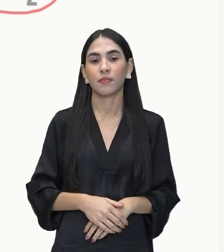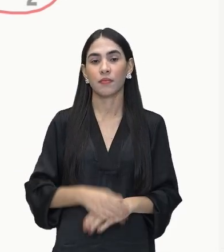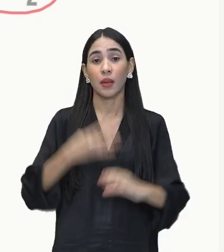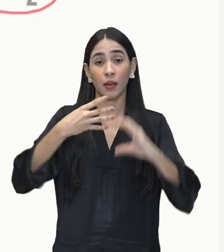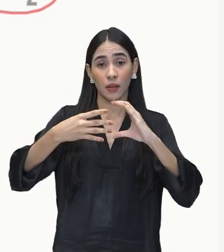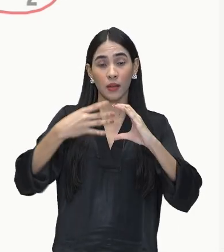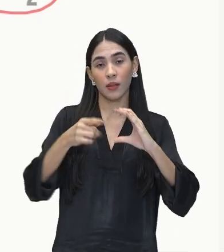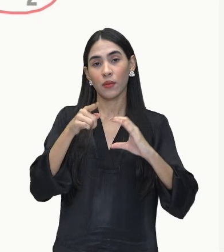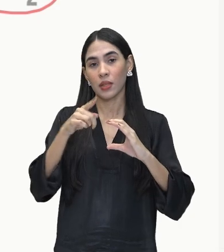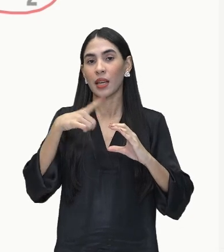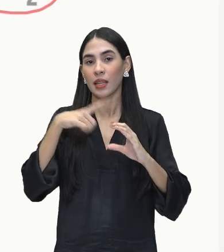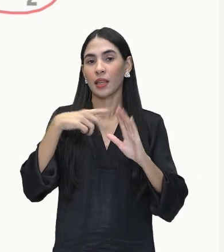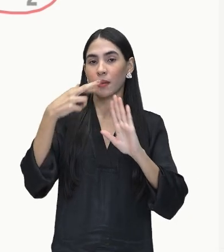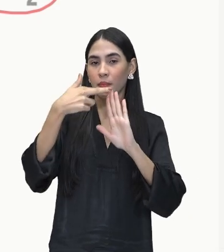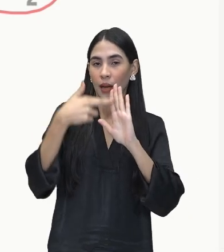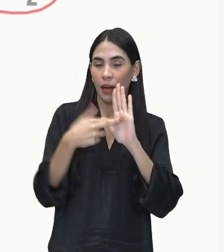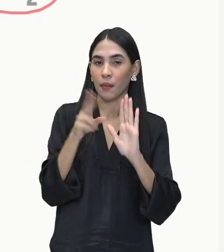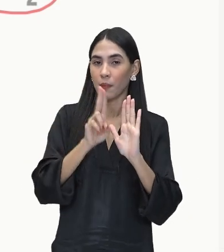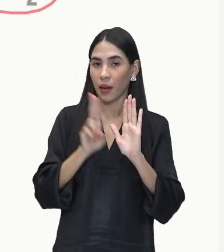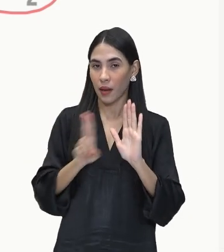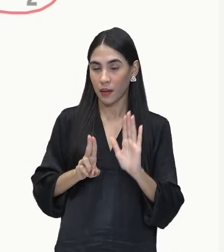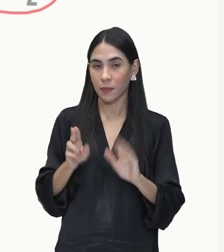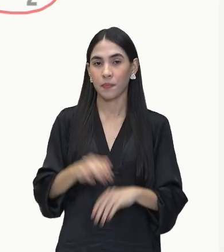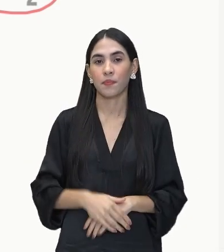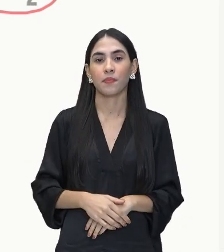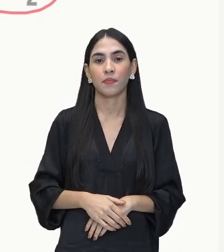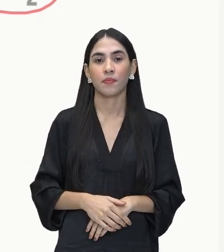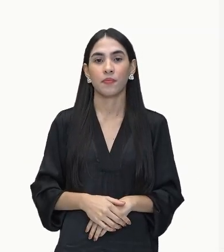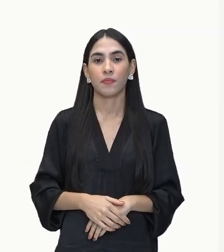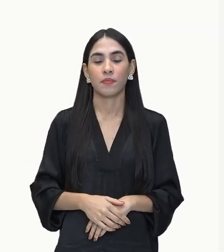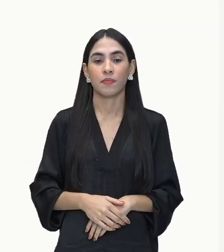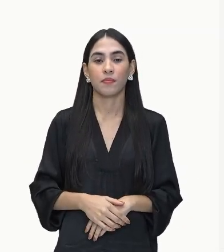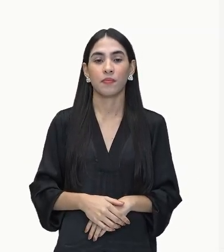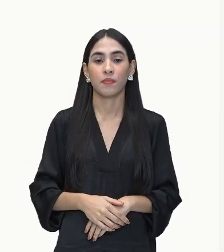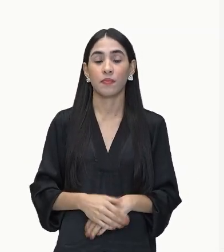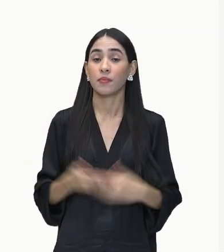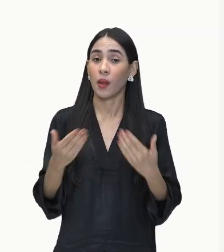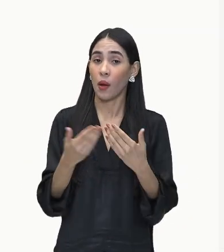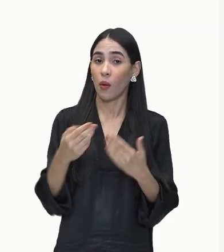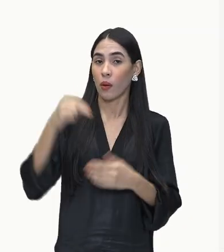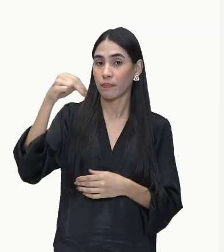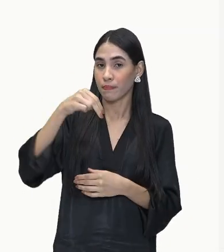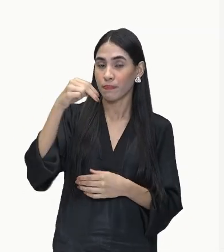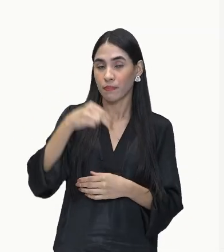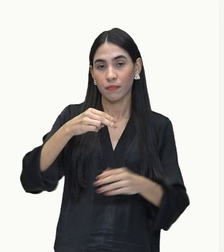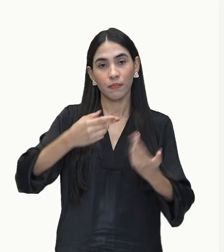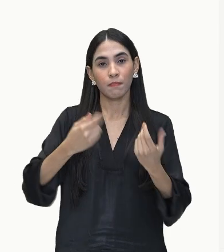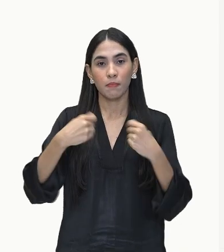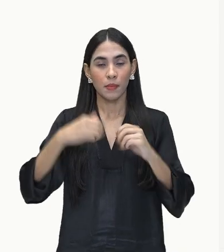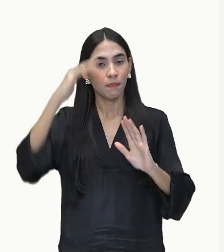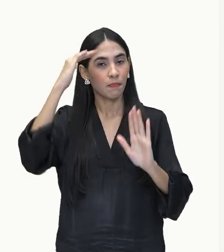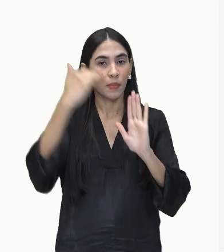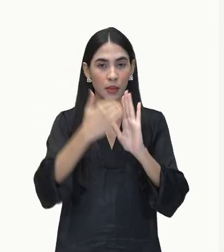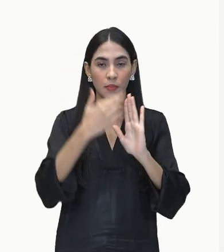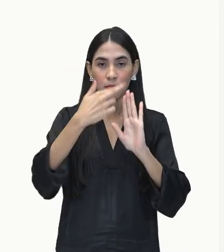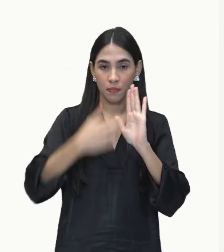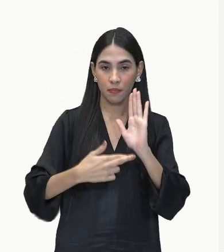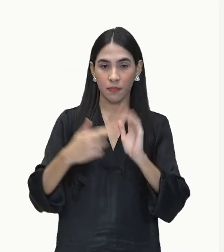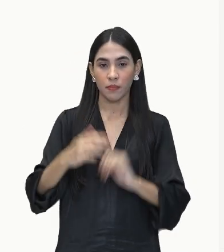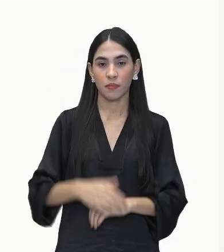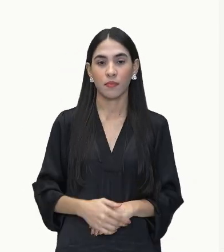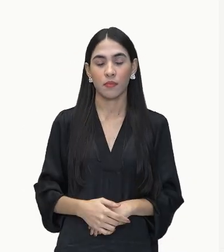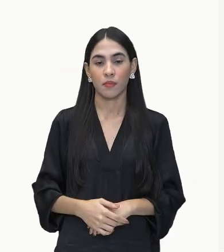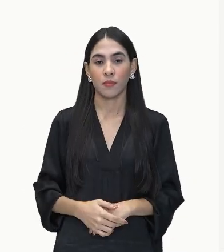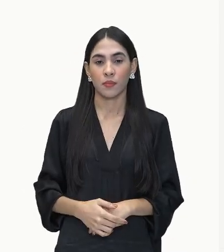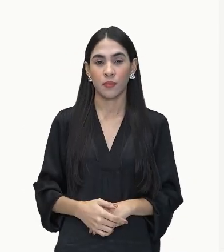têm a regra de nomenclatura. E agora já estamos nos nitrogenados, é só seguir aqui essa regra.